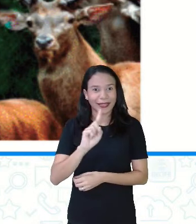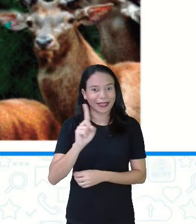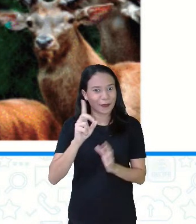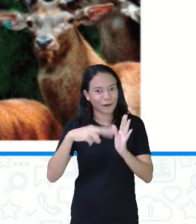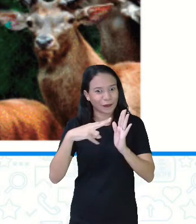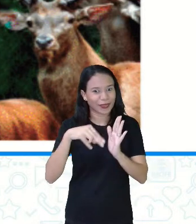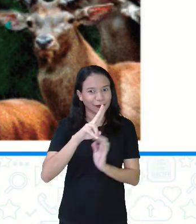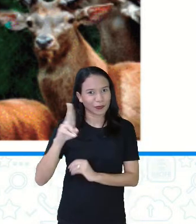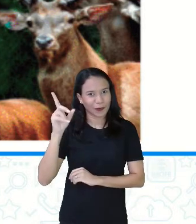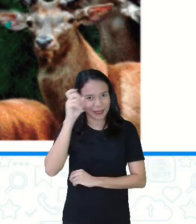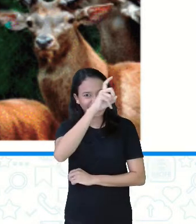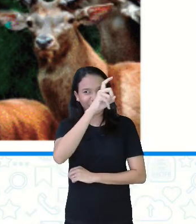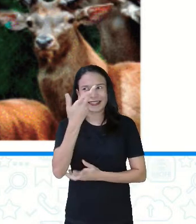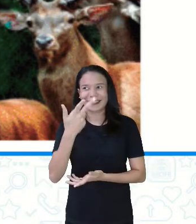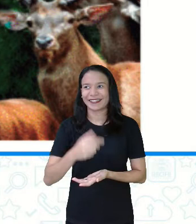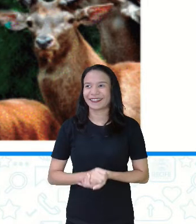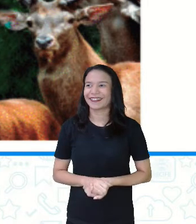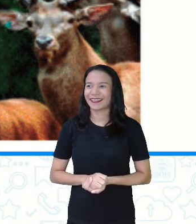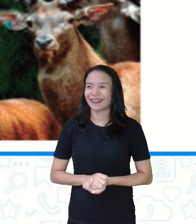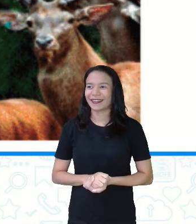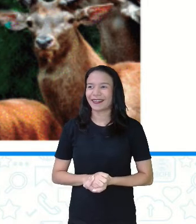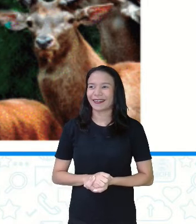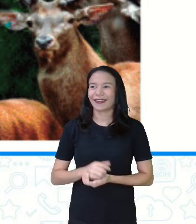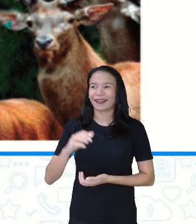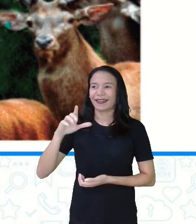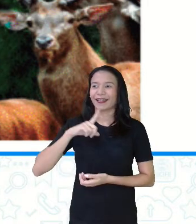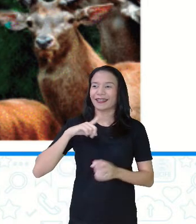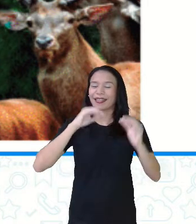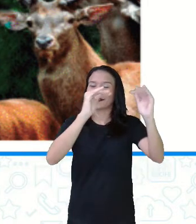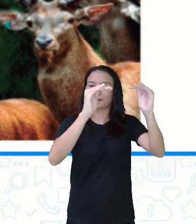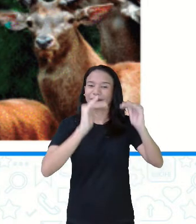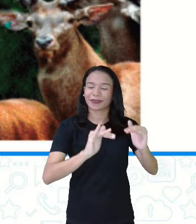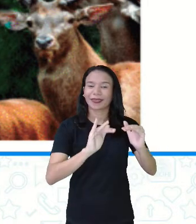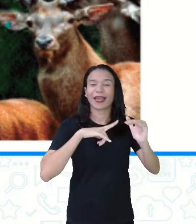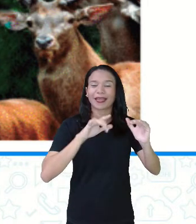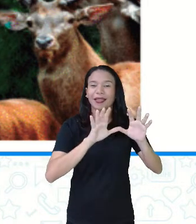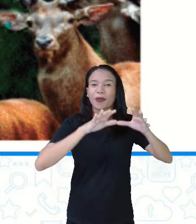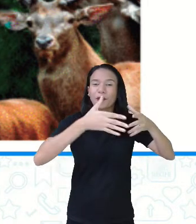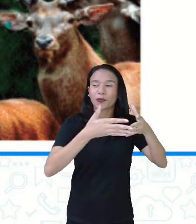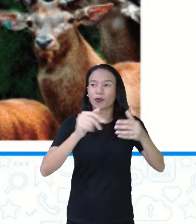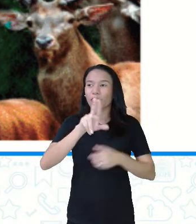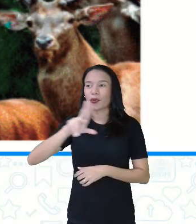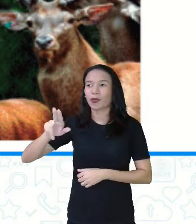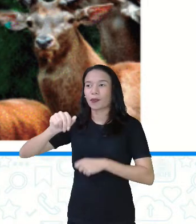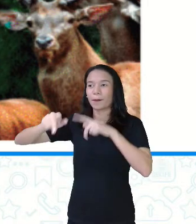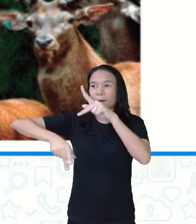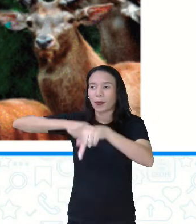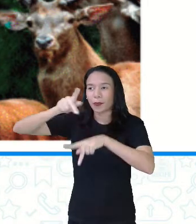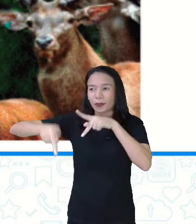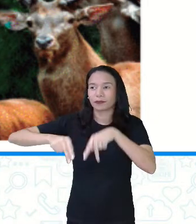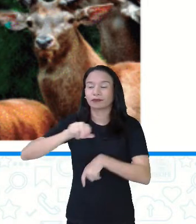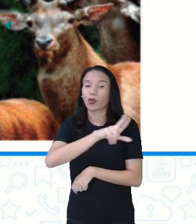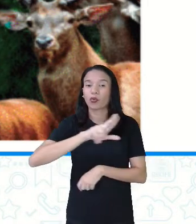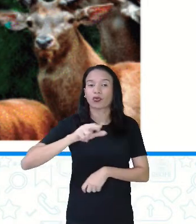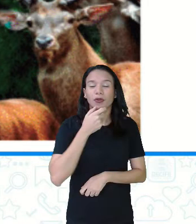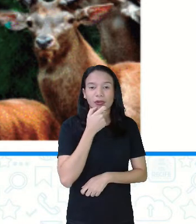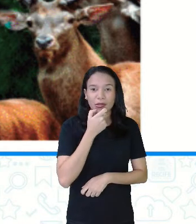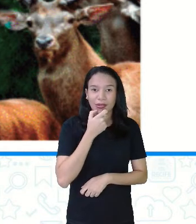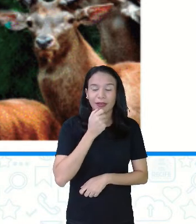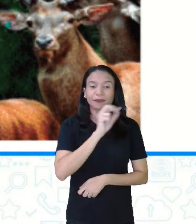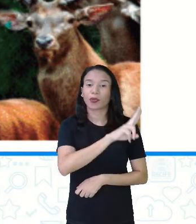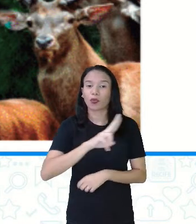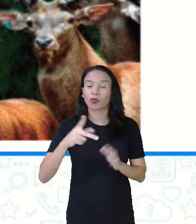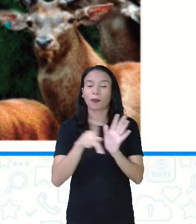porque é muito difícil, para eu não pagar mico aqui para vocês. Aí vem a família, o nome popular dele, que é o cervo nobre, o nome dele em inglês, o